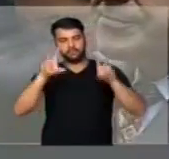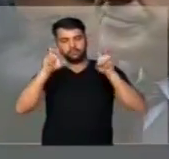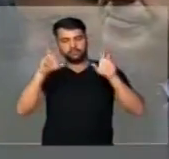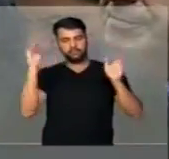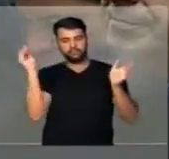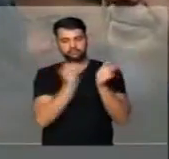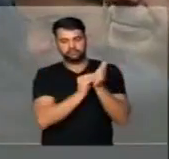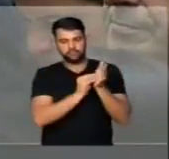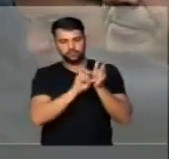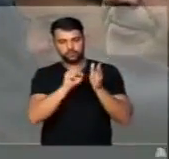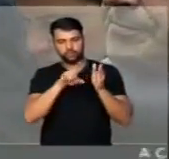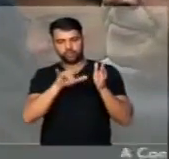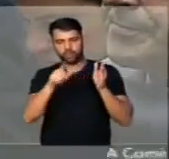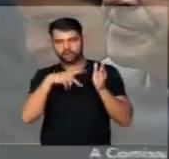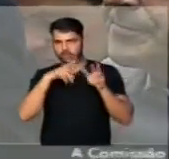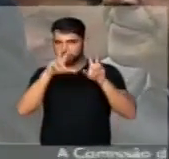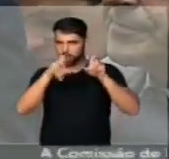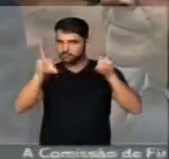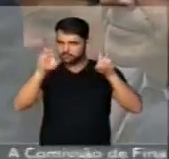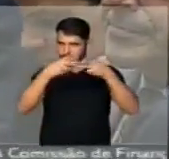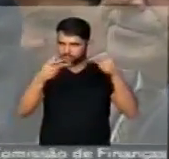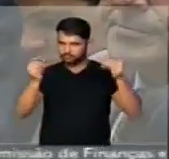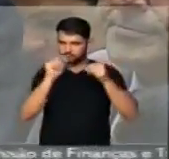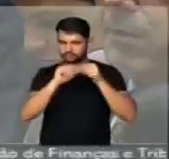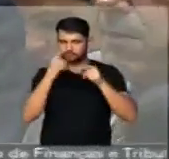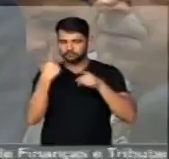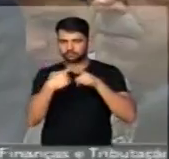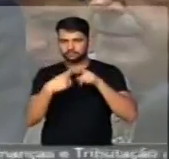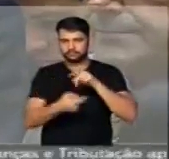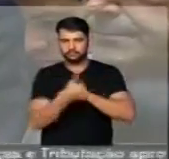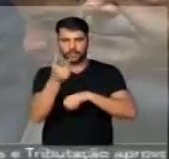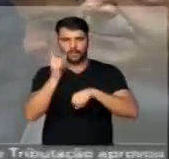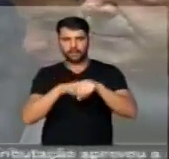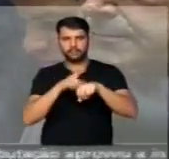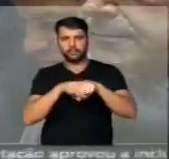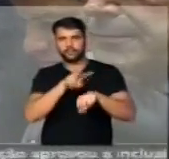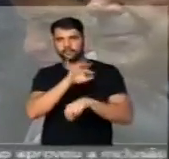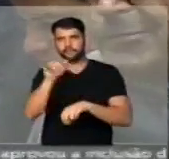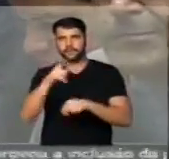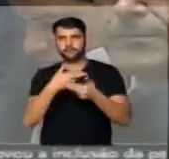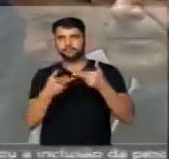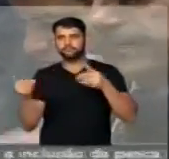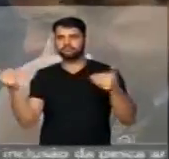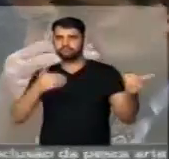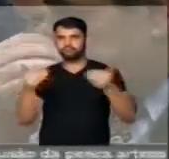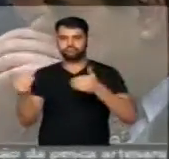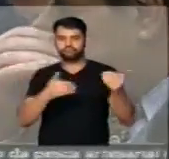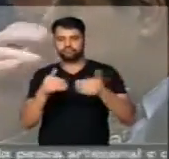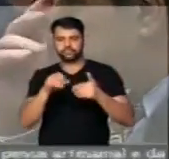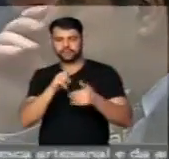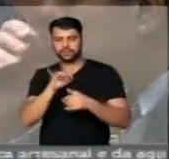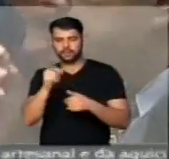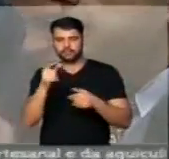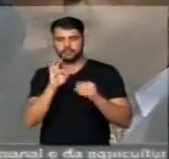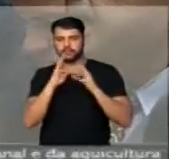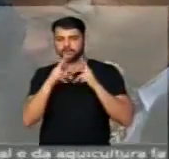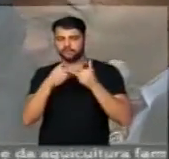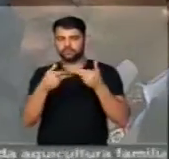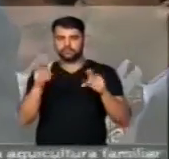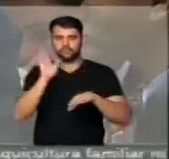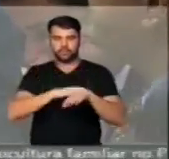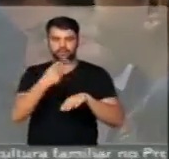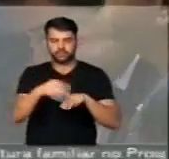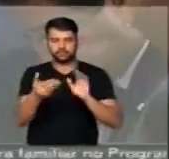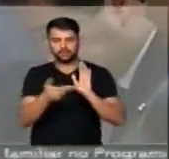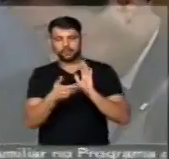súmula a respeito desta matéria, porque daqui a pouco vai vir o Santo Daime, vai vir tudo mais aqui